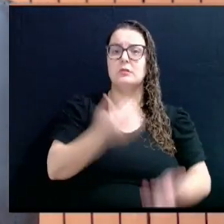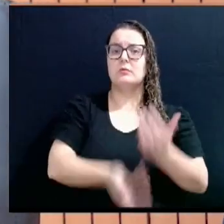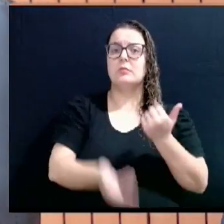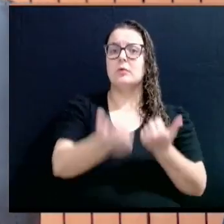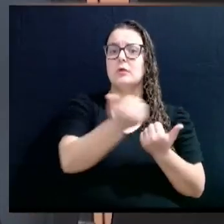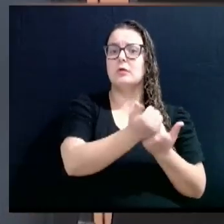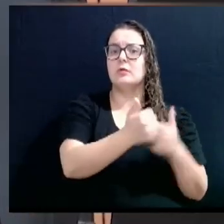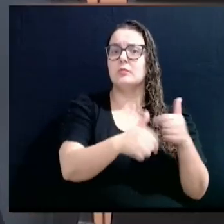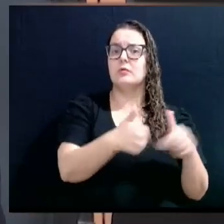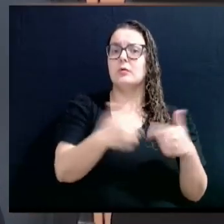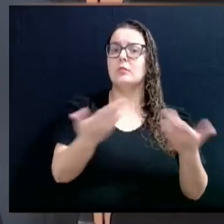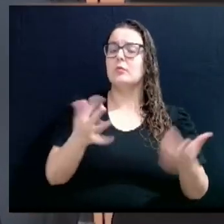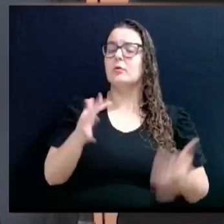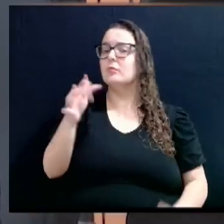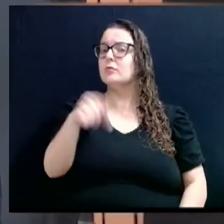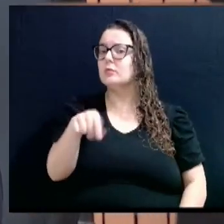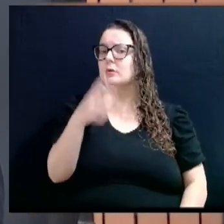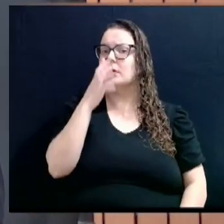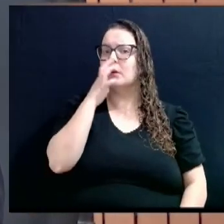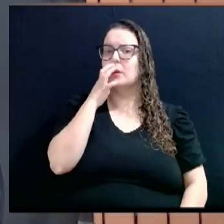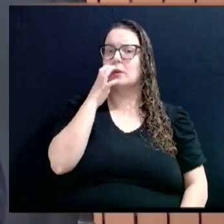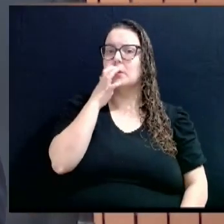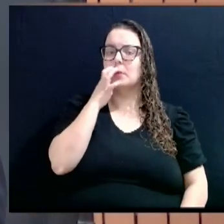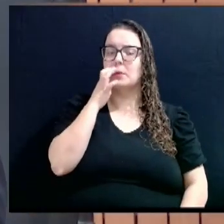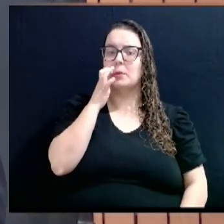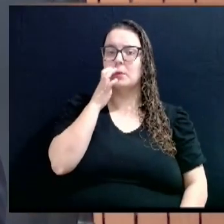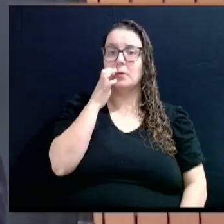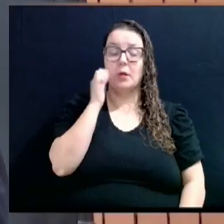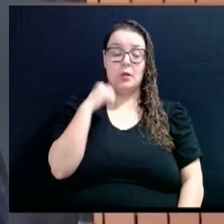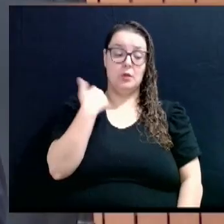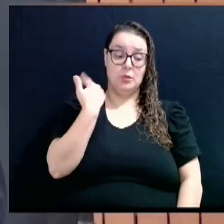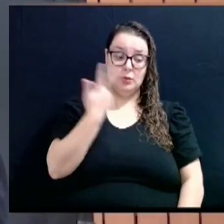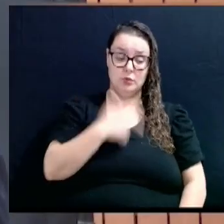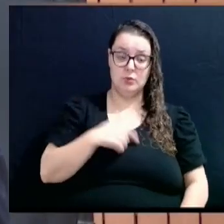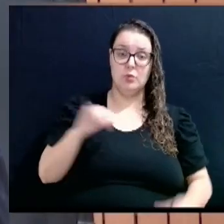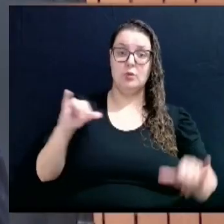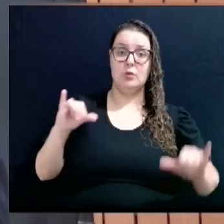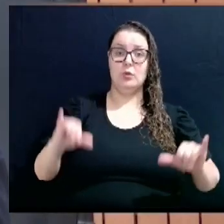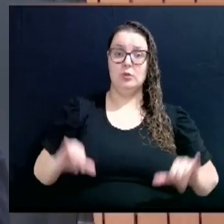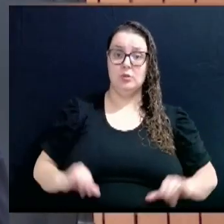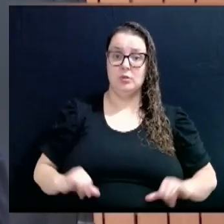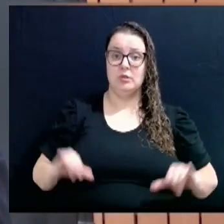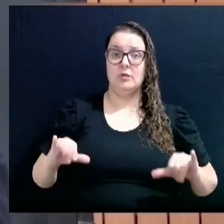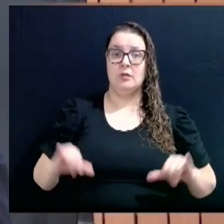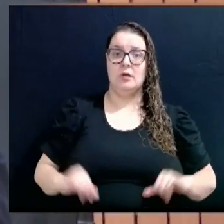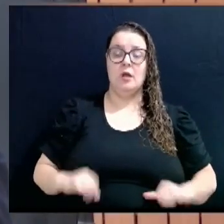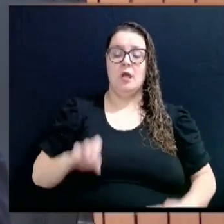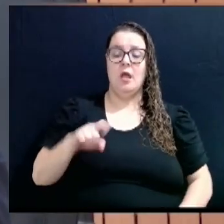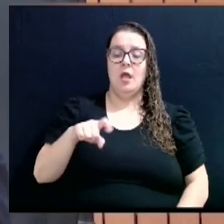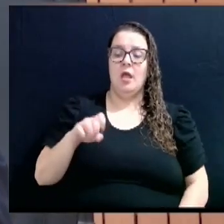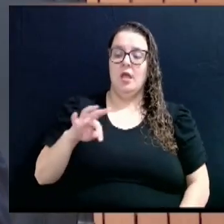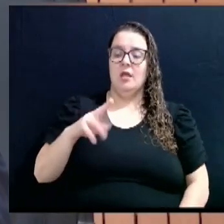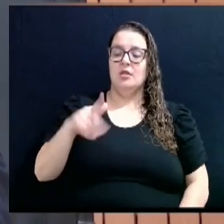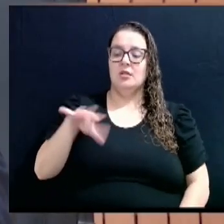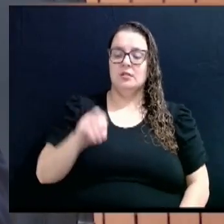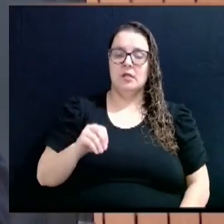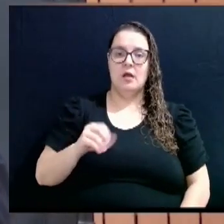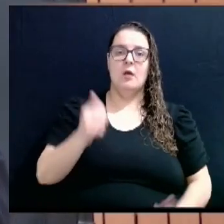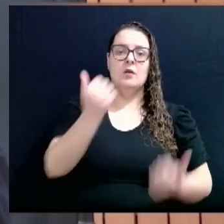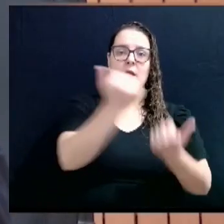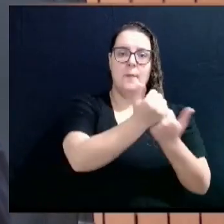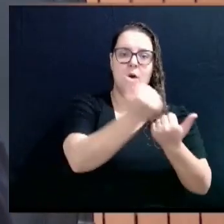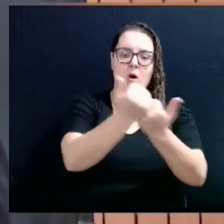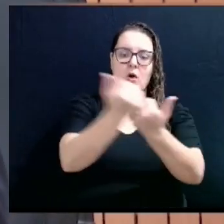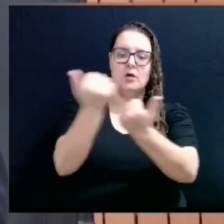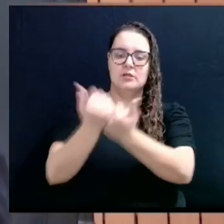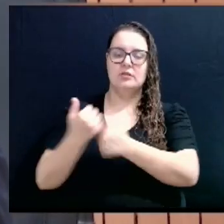ser o futuro dele? Nós estamos sofrendo uma extinção de postos de trabalho em